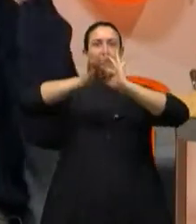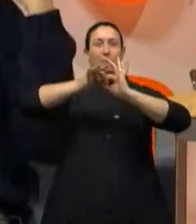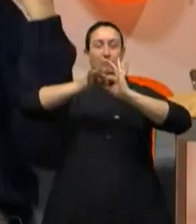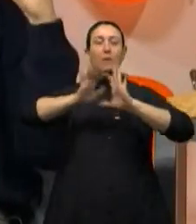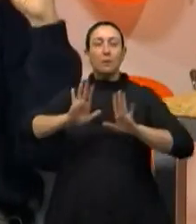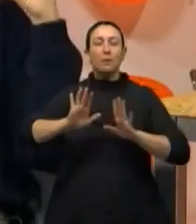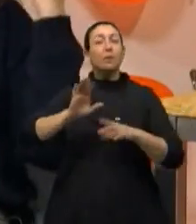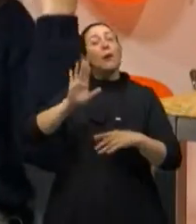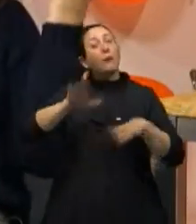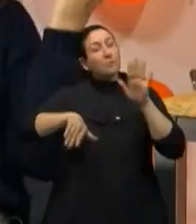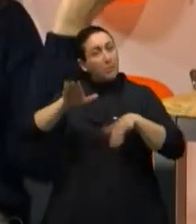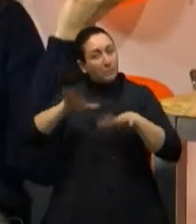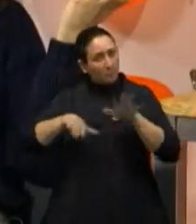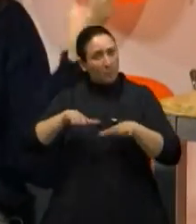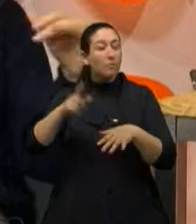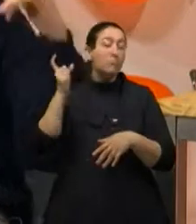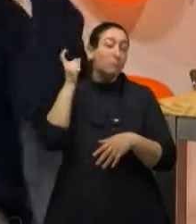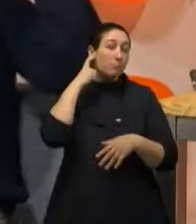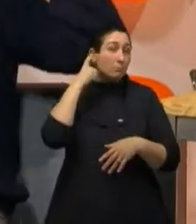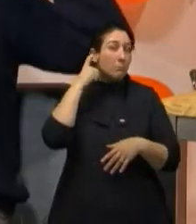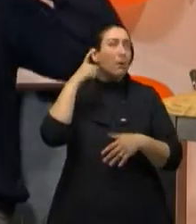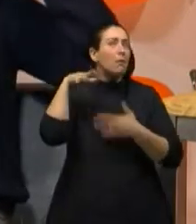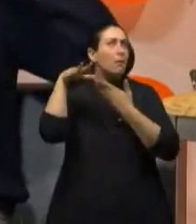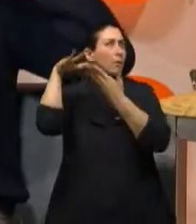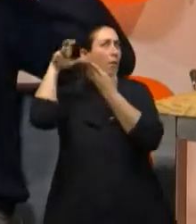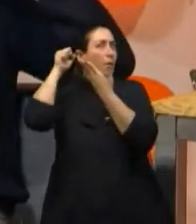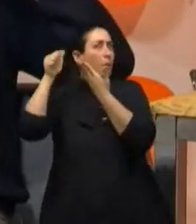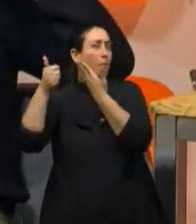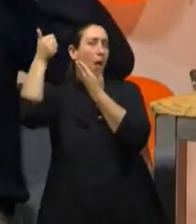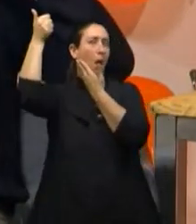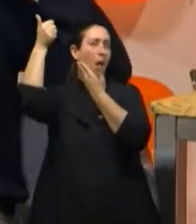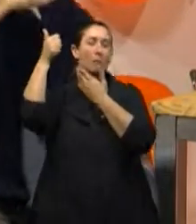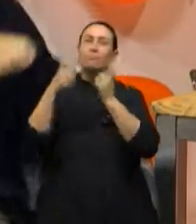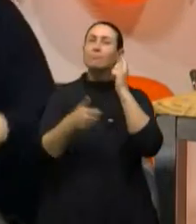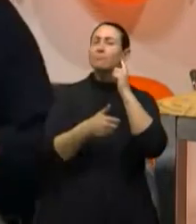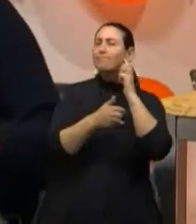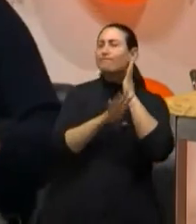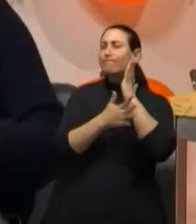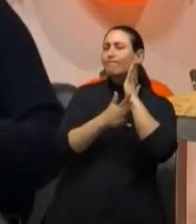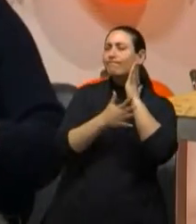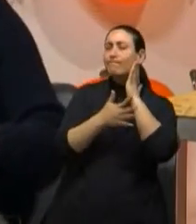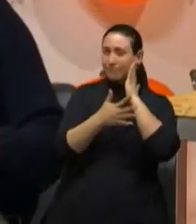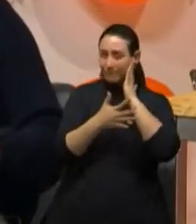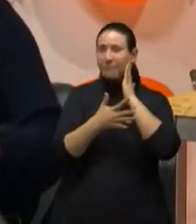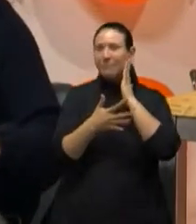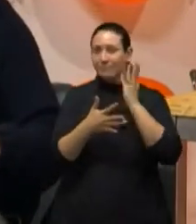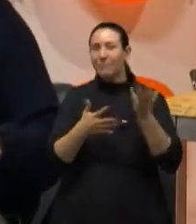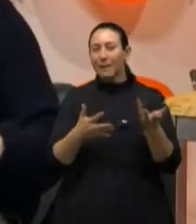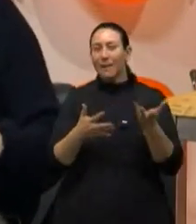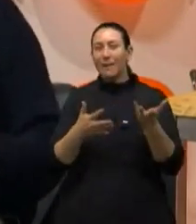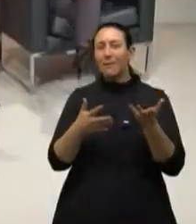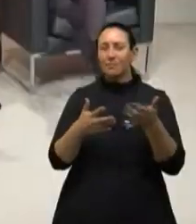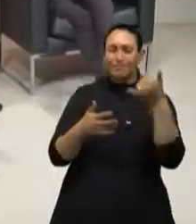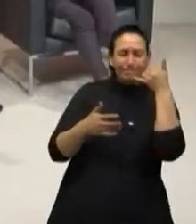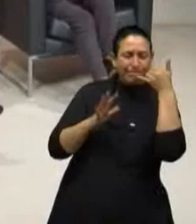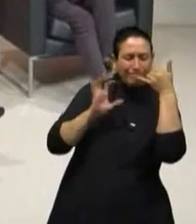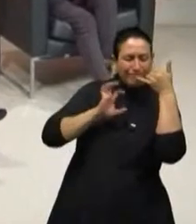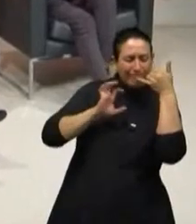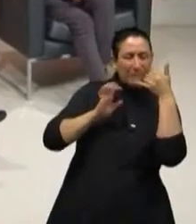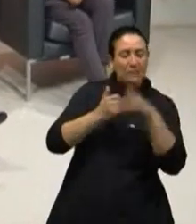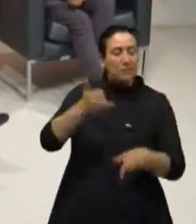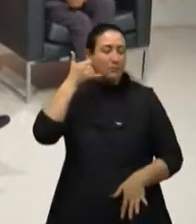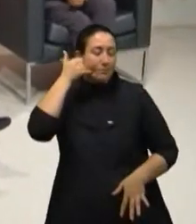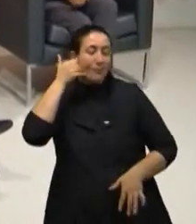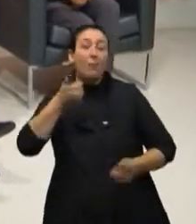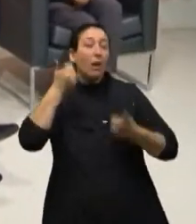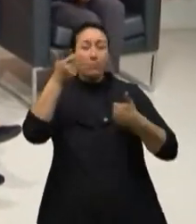gente tem uma orelha que entende melhor põe o telefone desse lado consegue entender bem do outro não é é tão bom ah assim como a gente